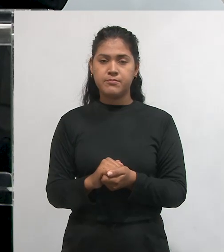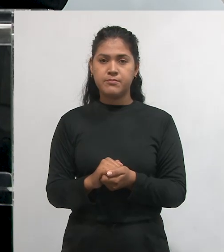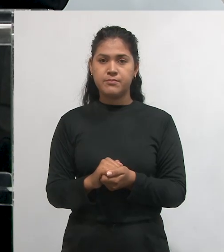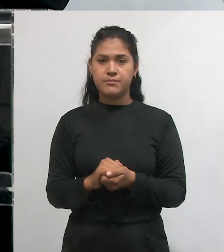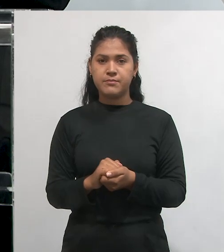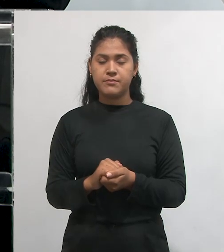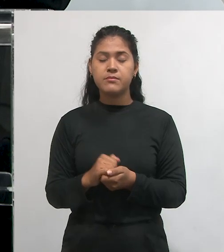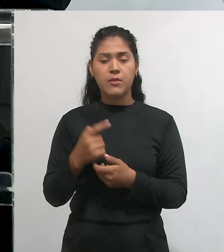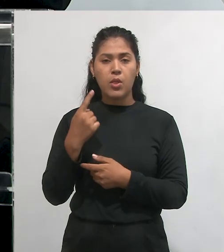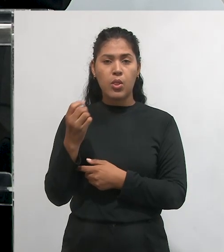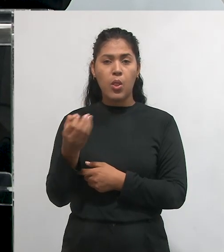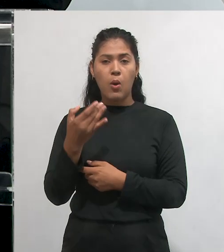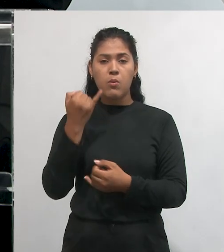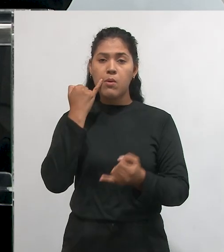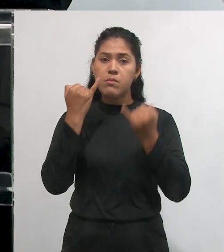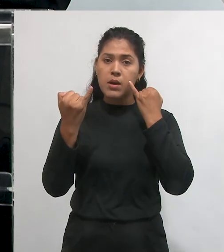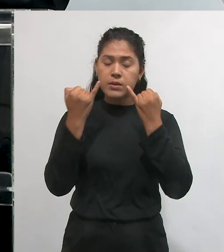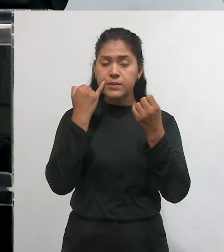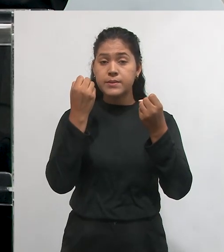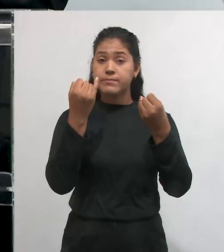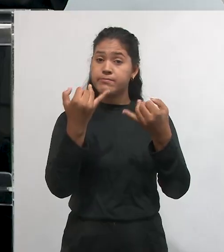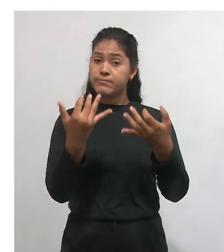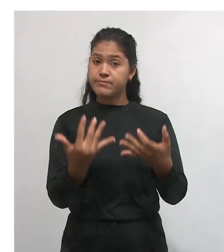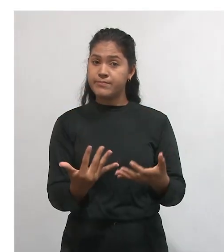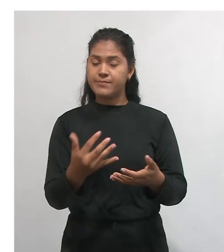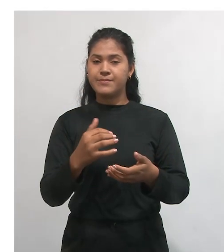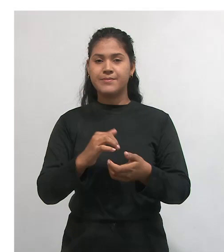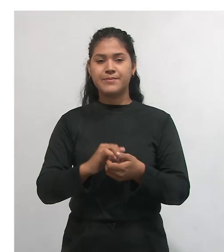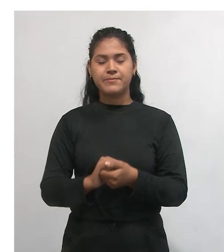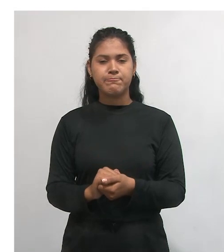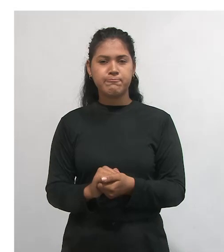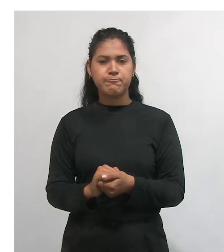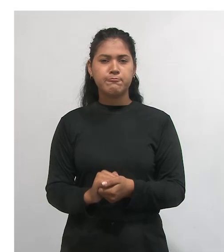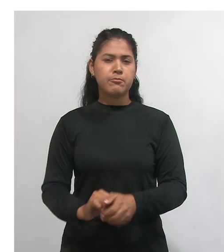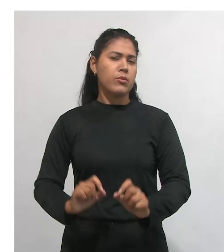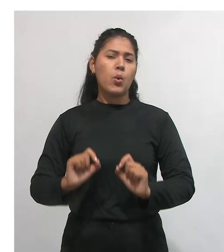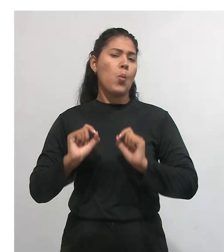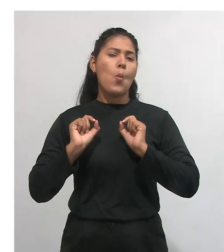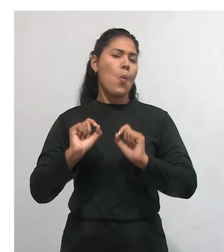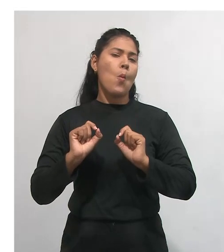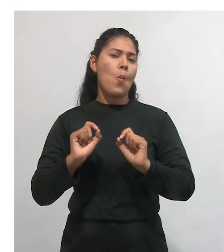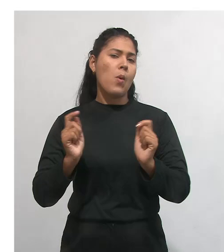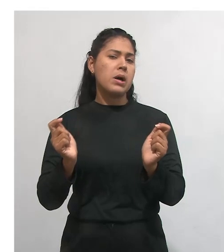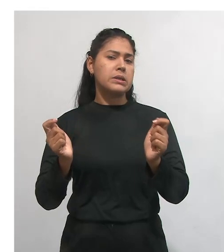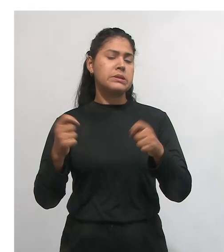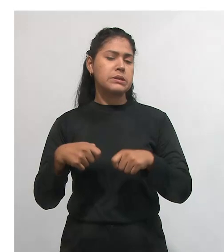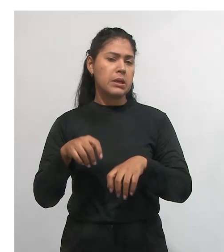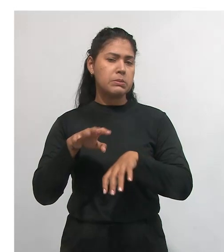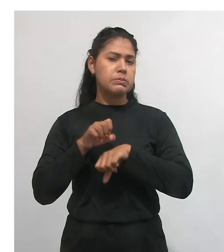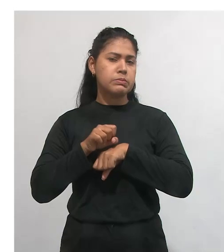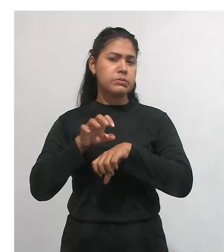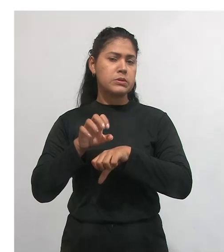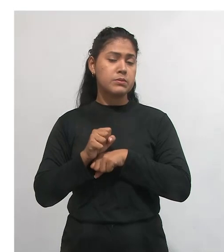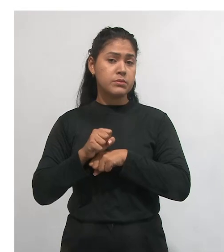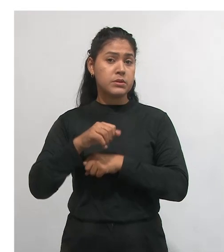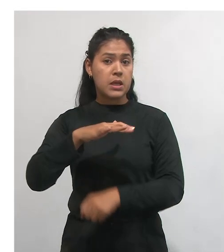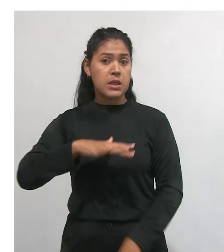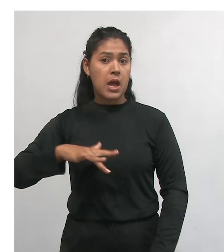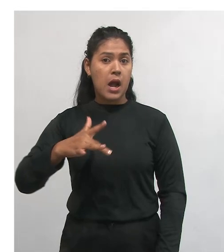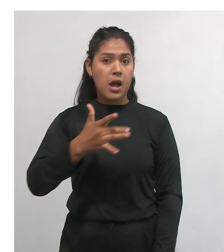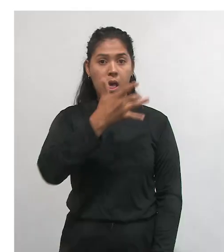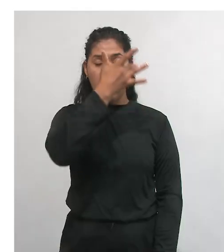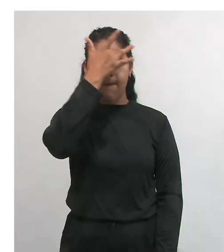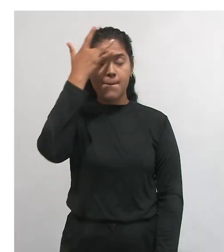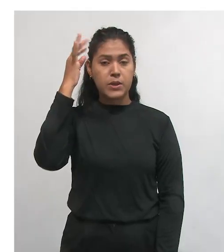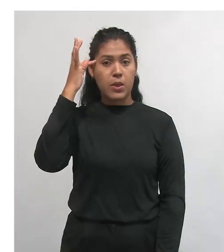novas interpretações e explicações. O que podemos aprender com os contratualistas?